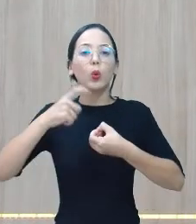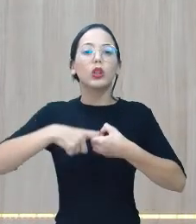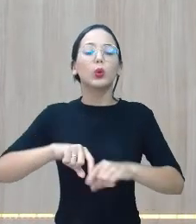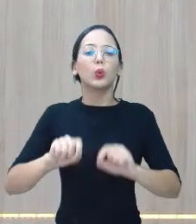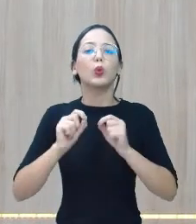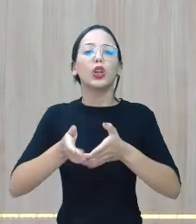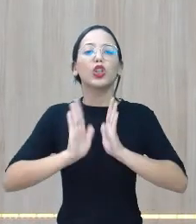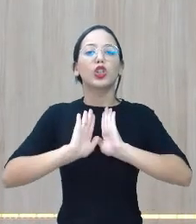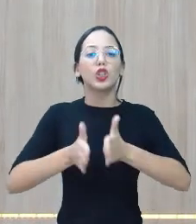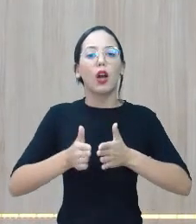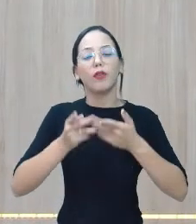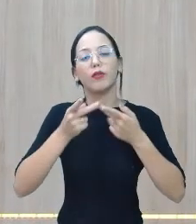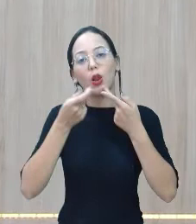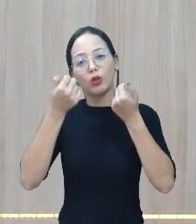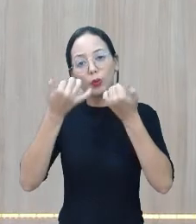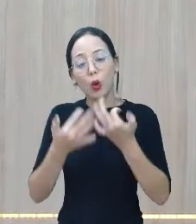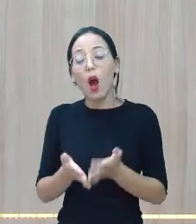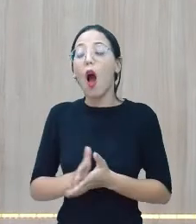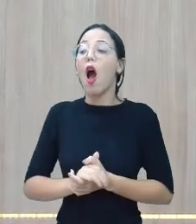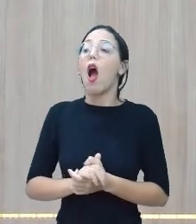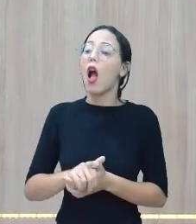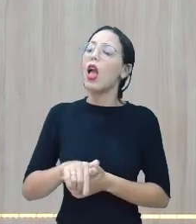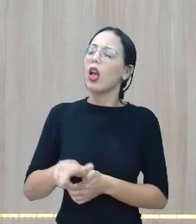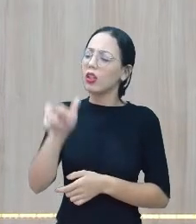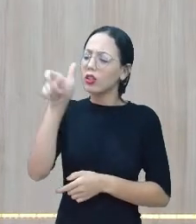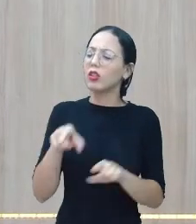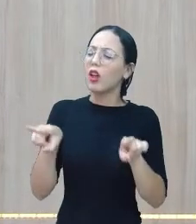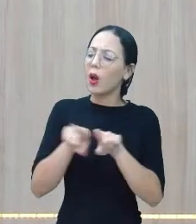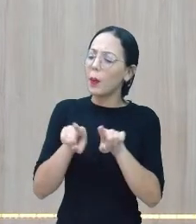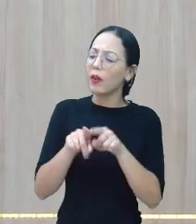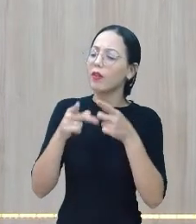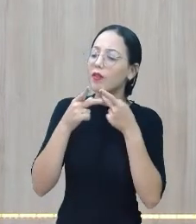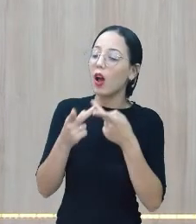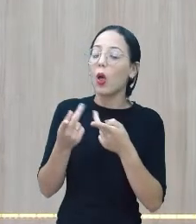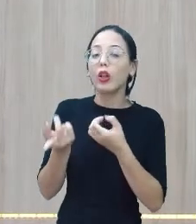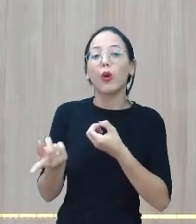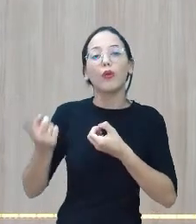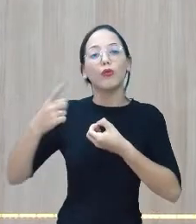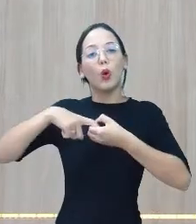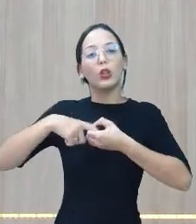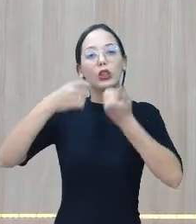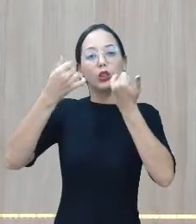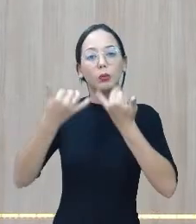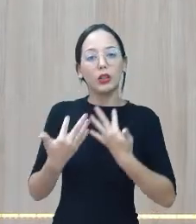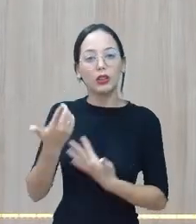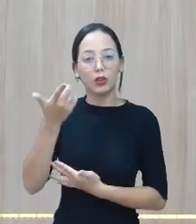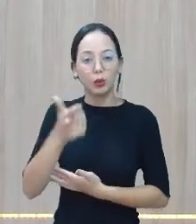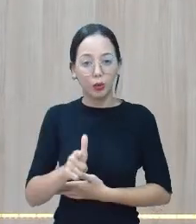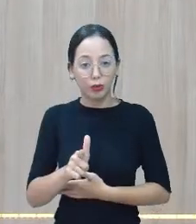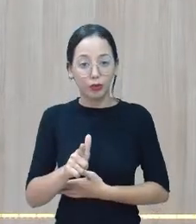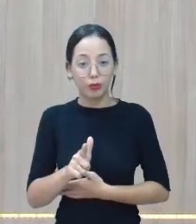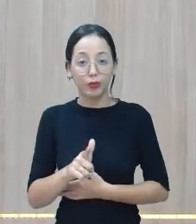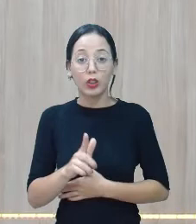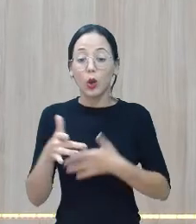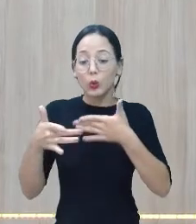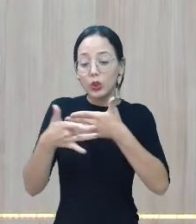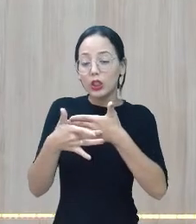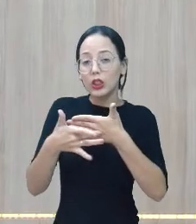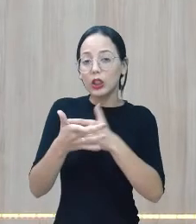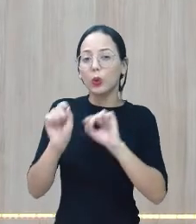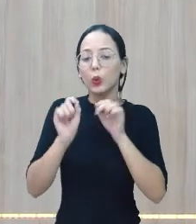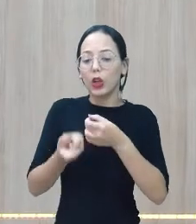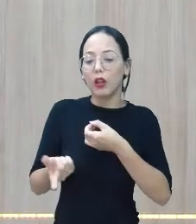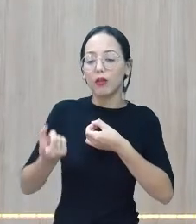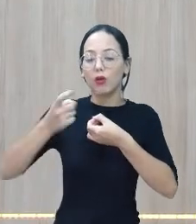falou, inclusive ele falou sobre isso também. Você está retomando a ideia. Então, o sentido é de